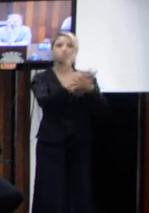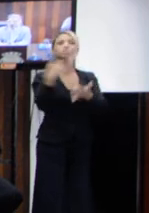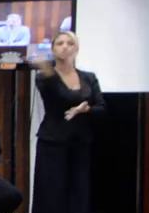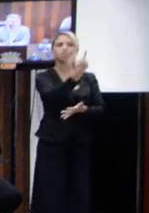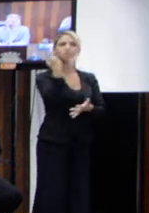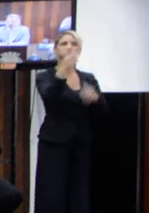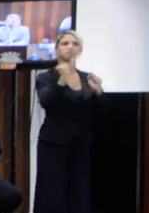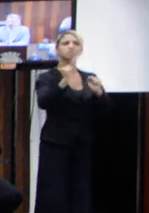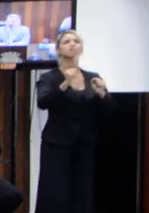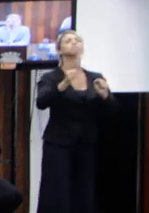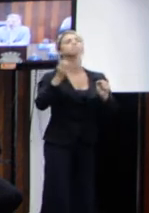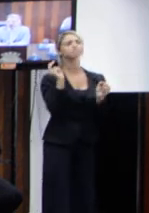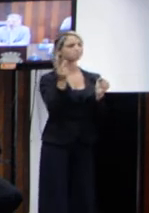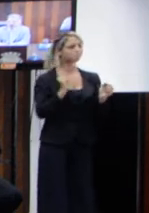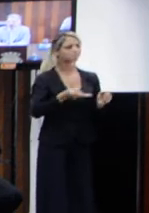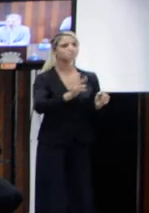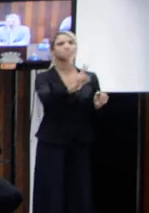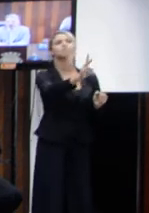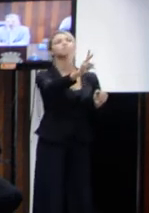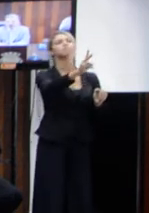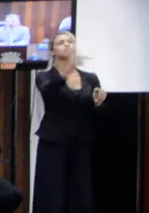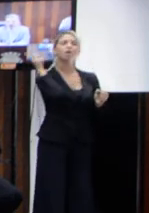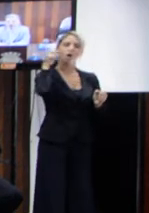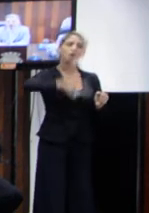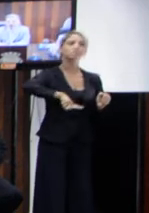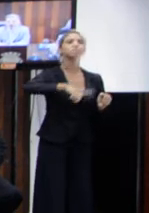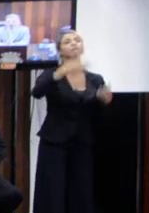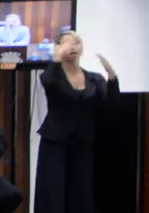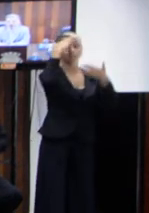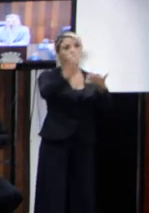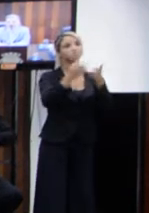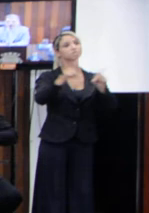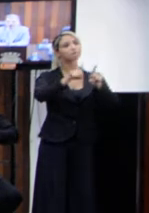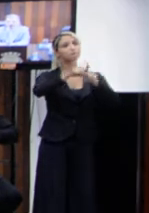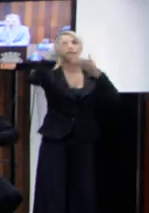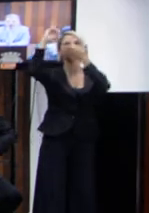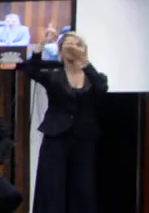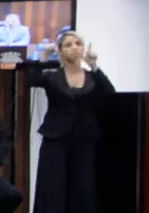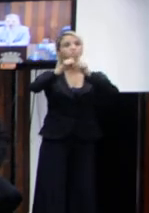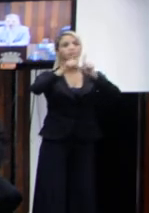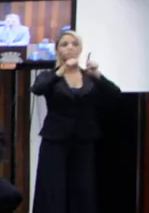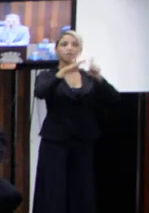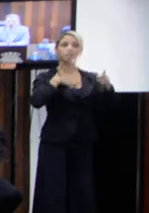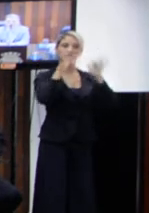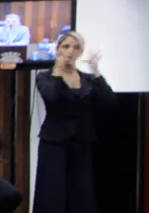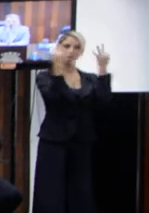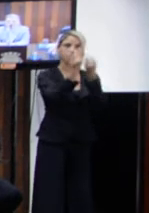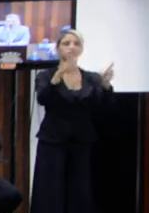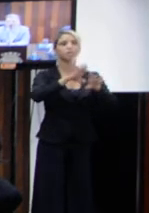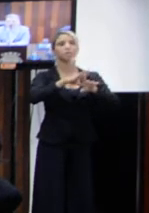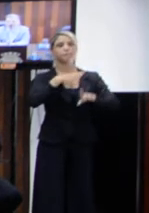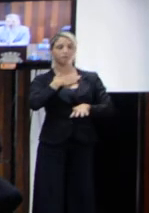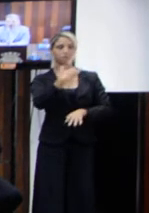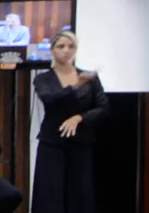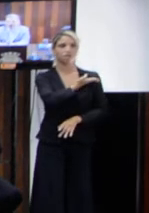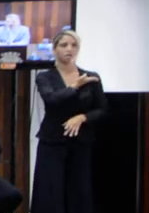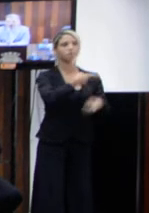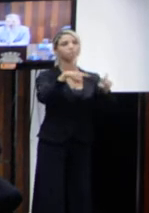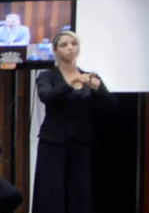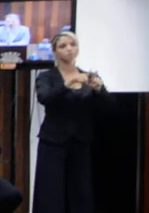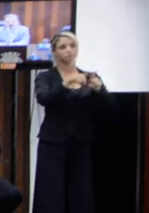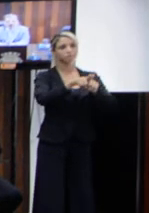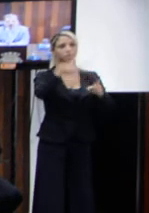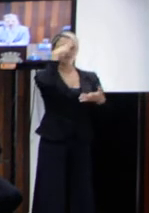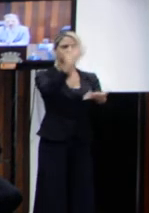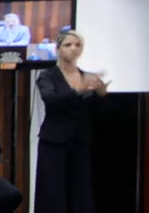conseguir, acredito em Deus, acredito na minha família, nos meus amigos, naqueles